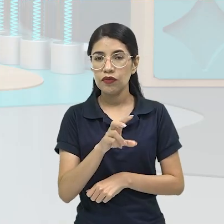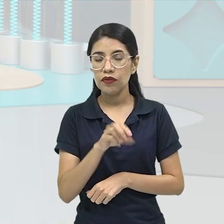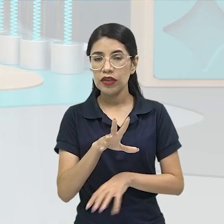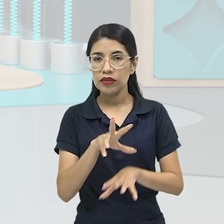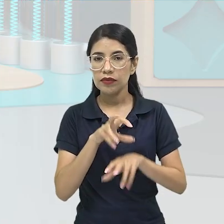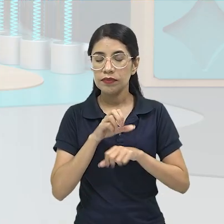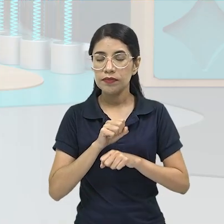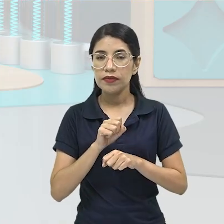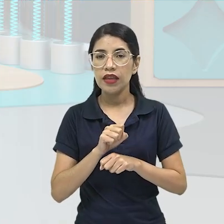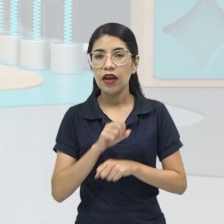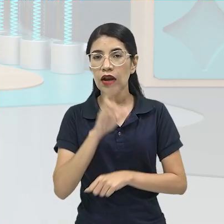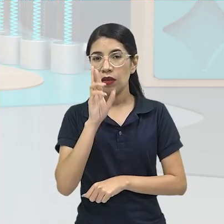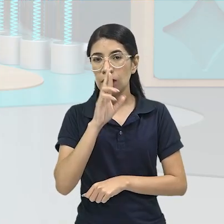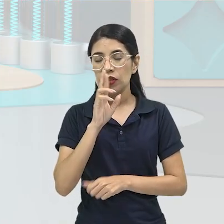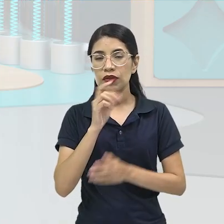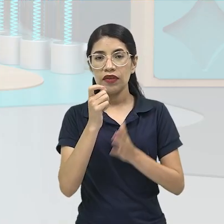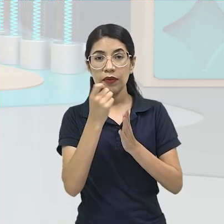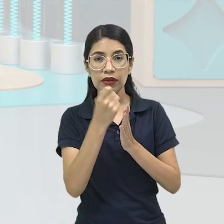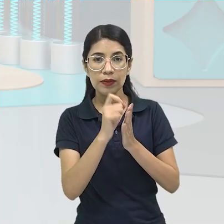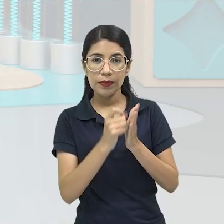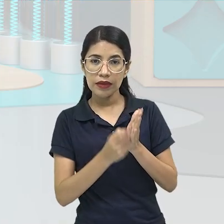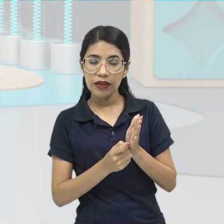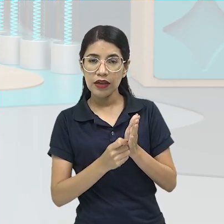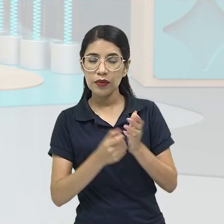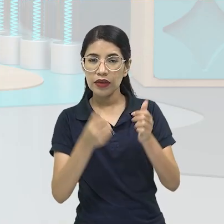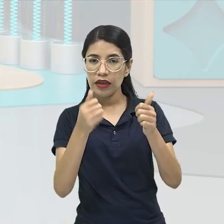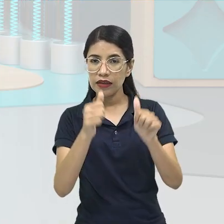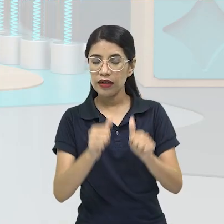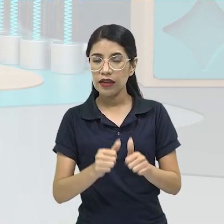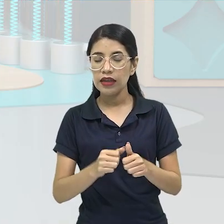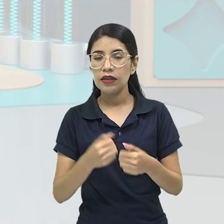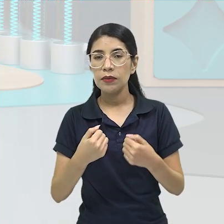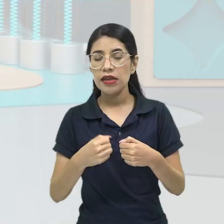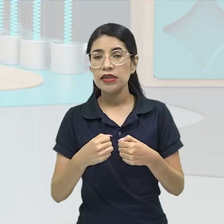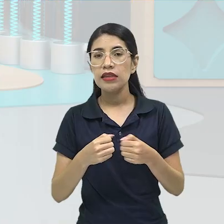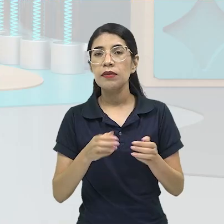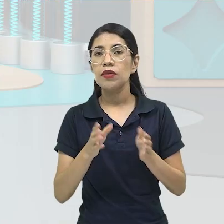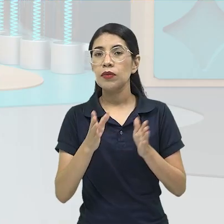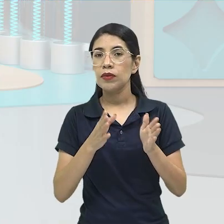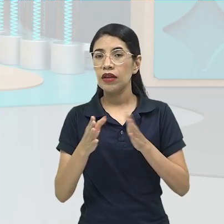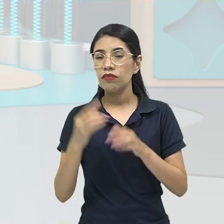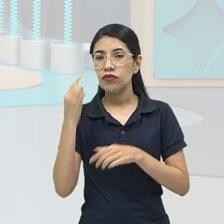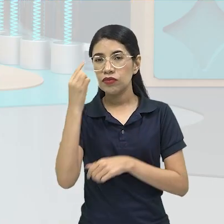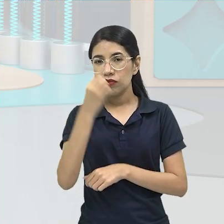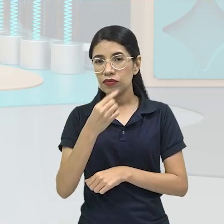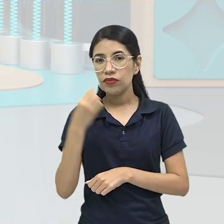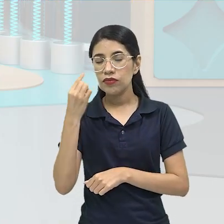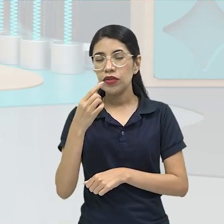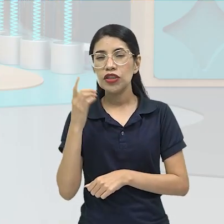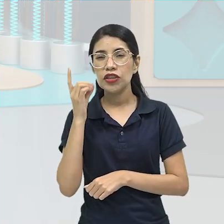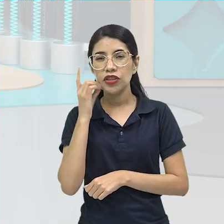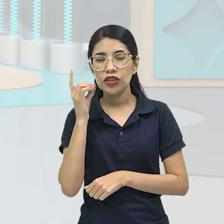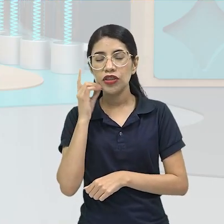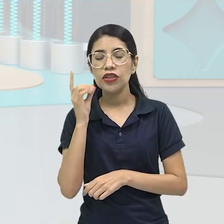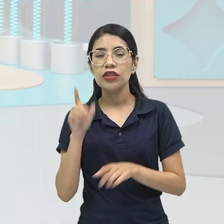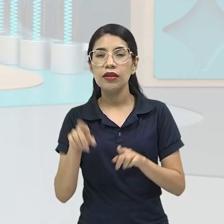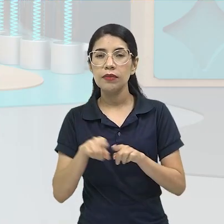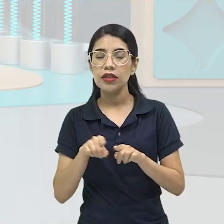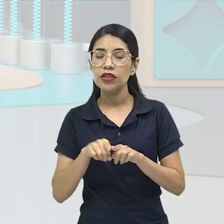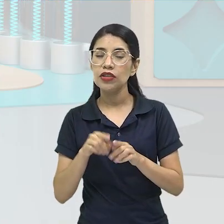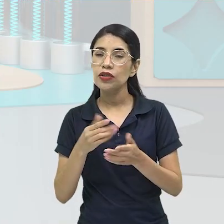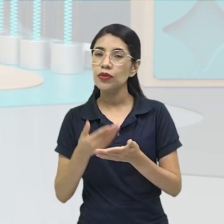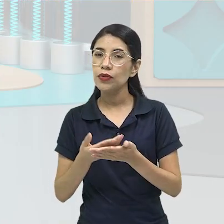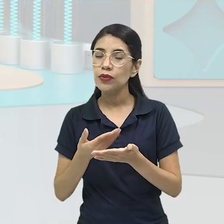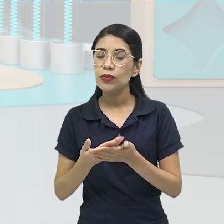né? E aí vão anotando. Então, isso leva o quê? Tempo. Isso leva toda uma equipe a começar a fazer